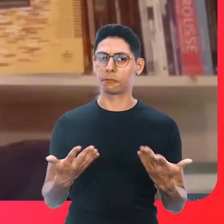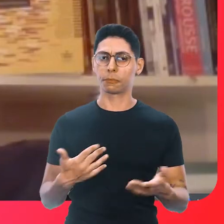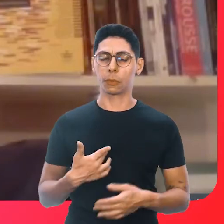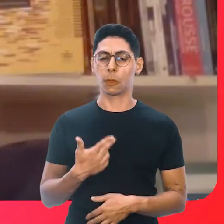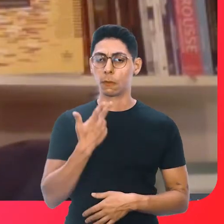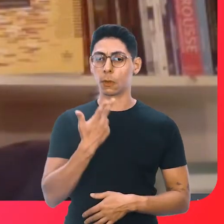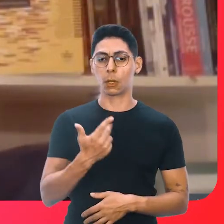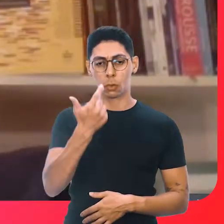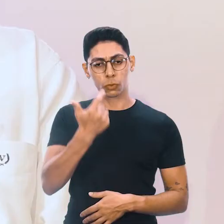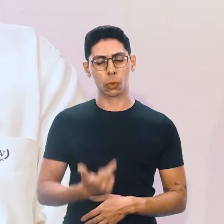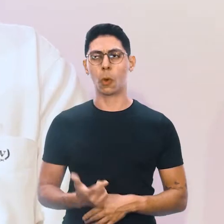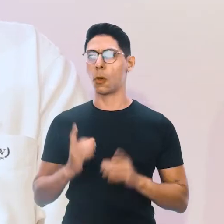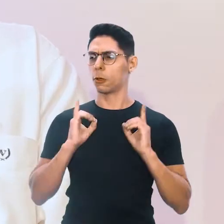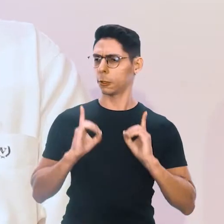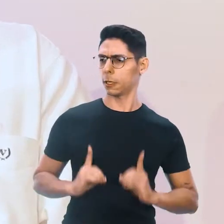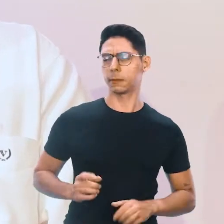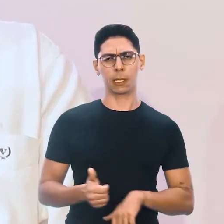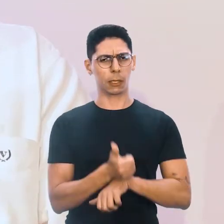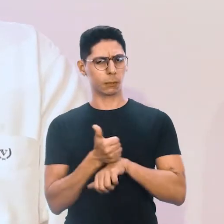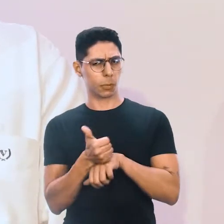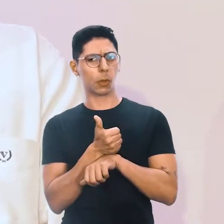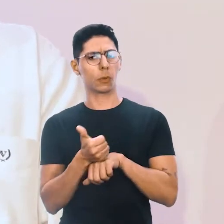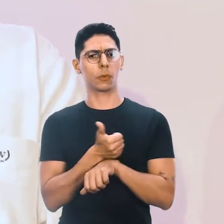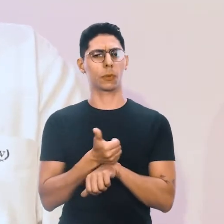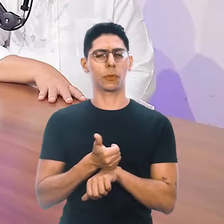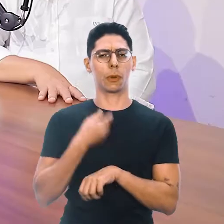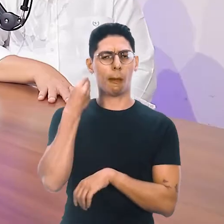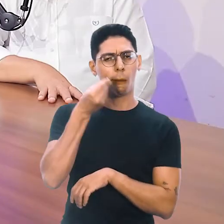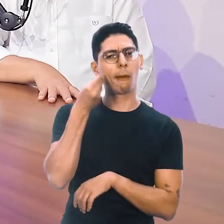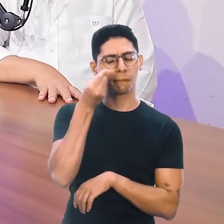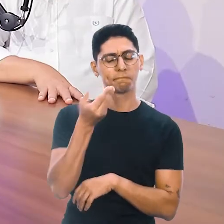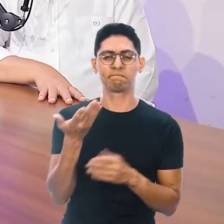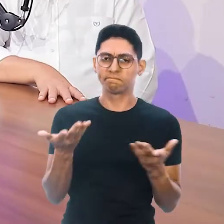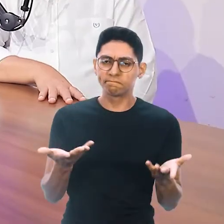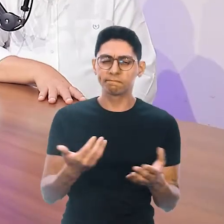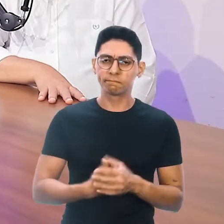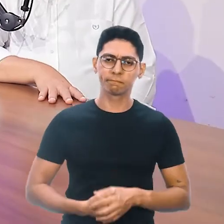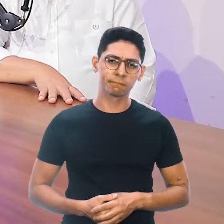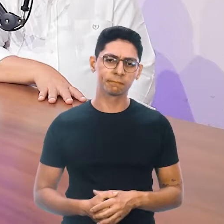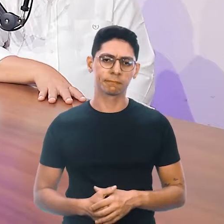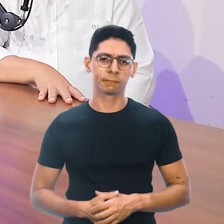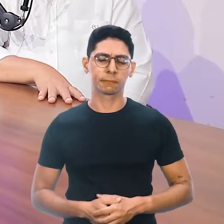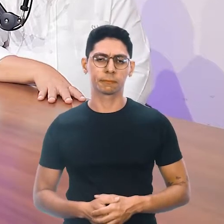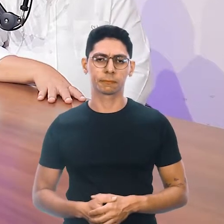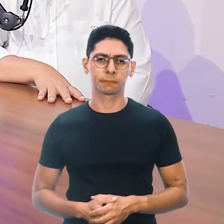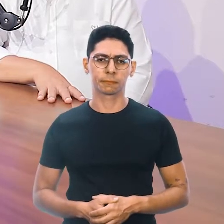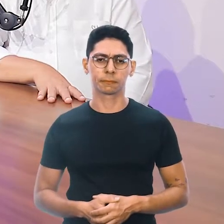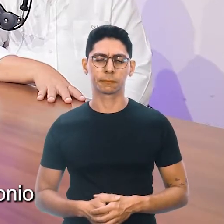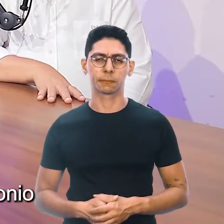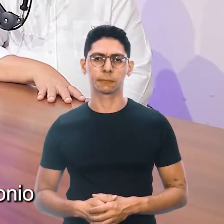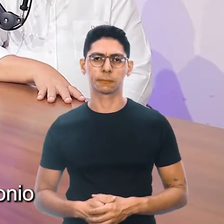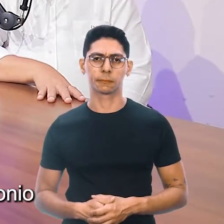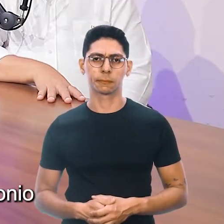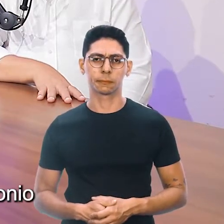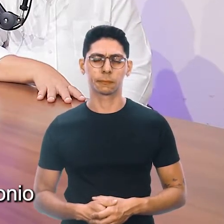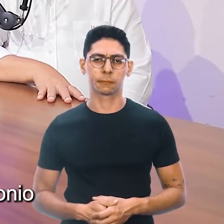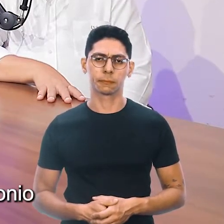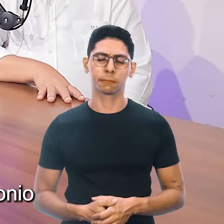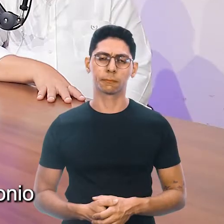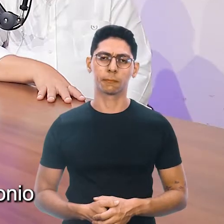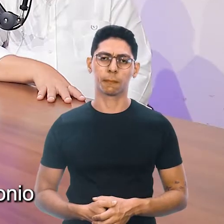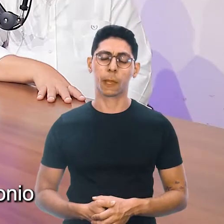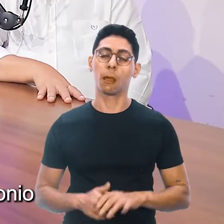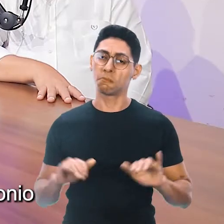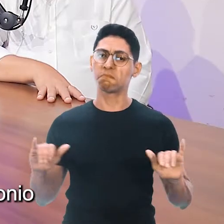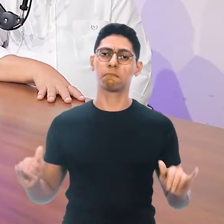um deficiente profissional. É tanto tempo de estrada. E é isso. E eu quero